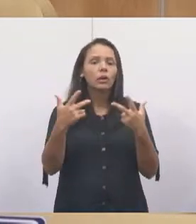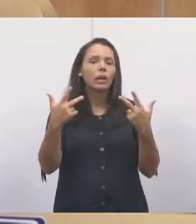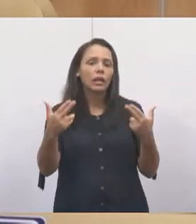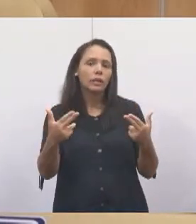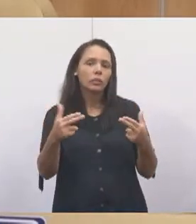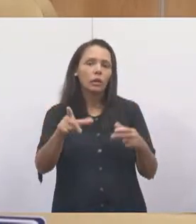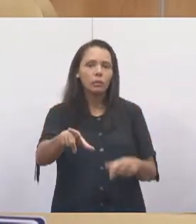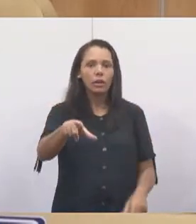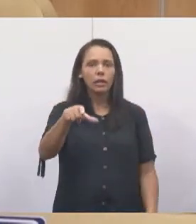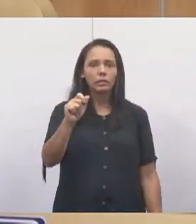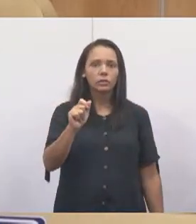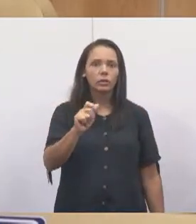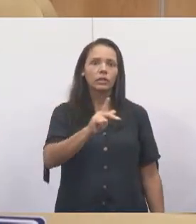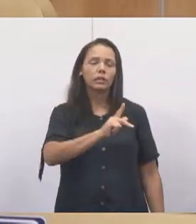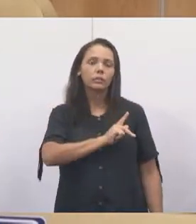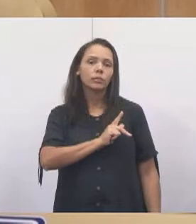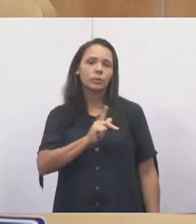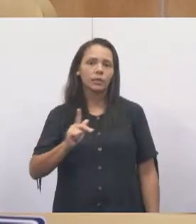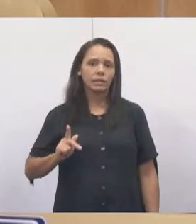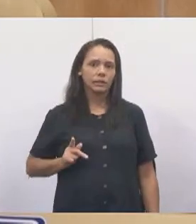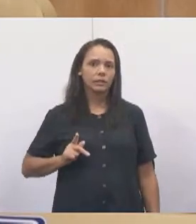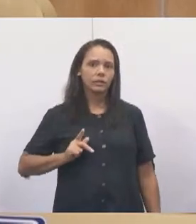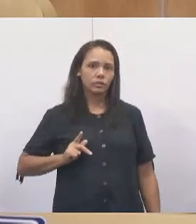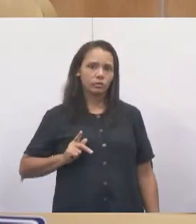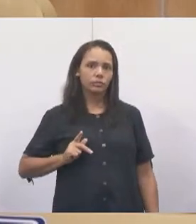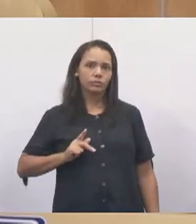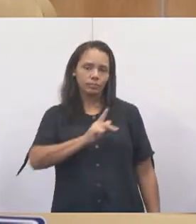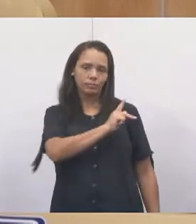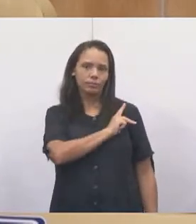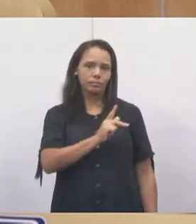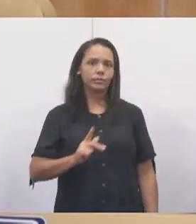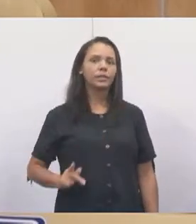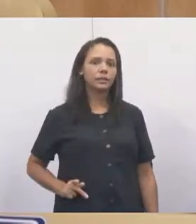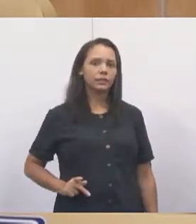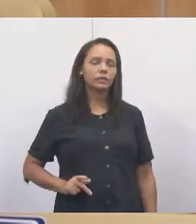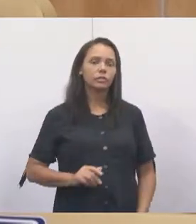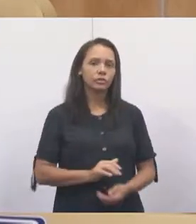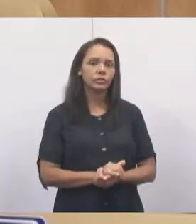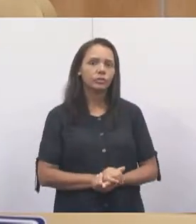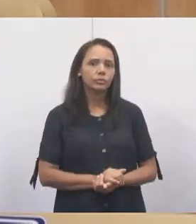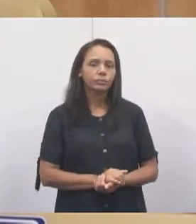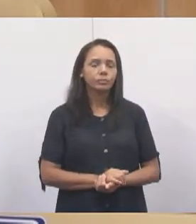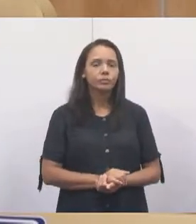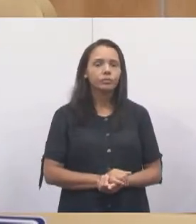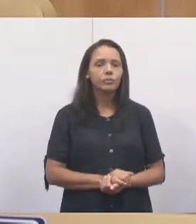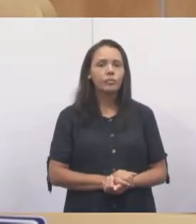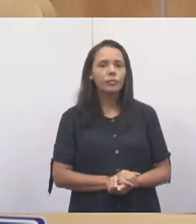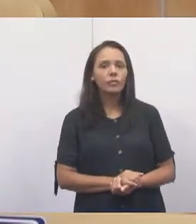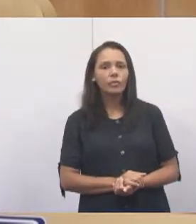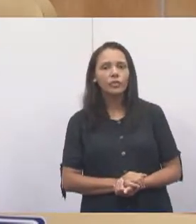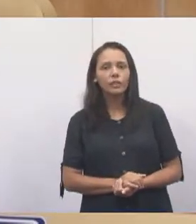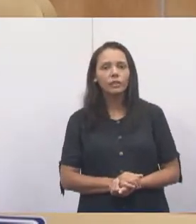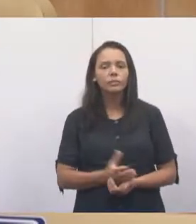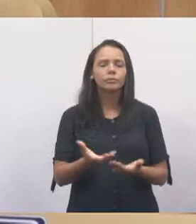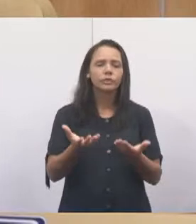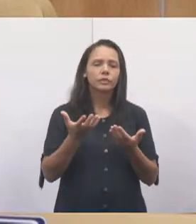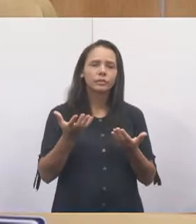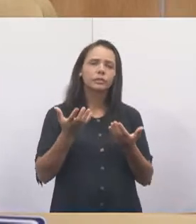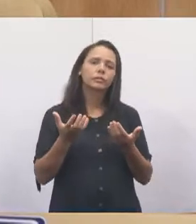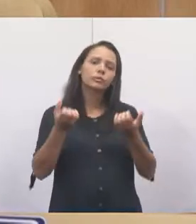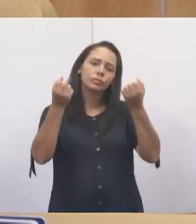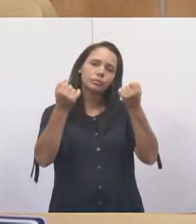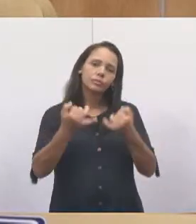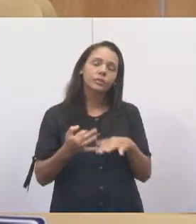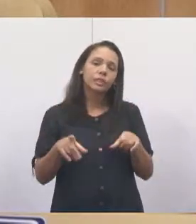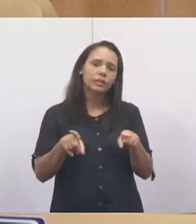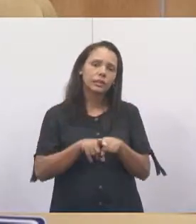2026 para presidente da República. Ou seja, em 2027, teremos mais uma eleição. Mas eu quero pegar o gancho, porque foi